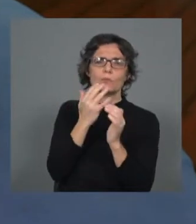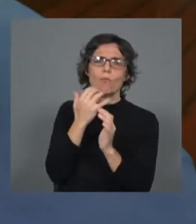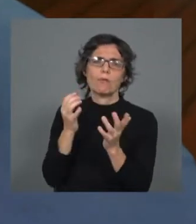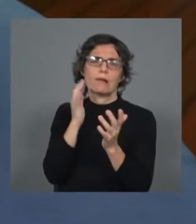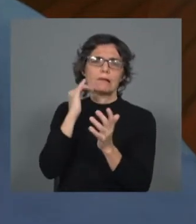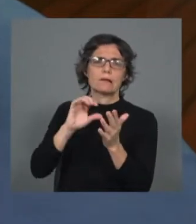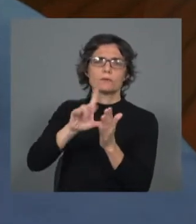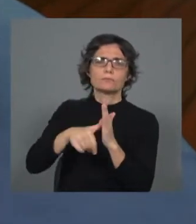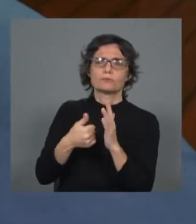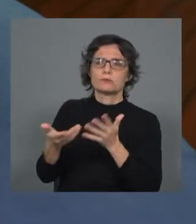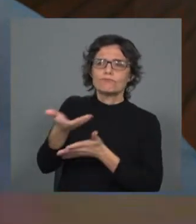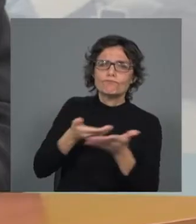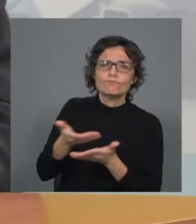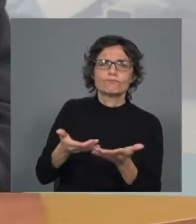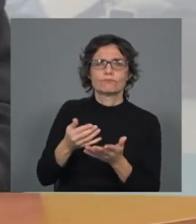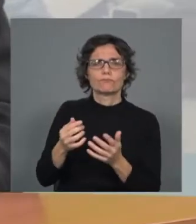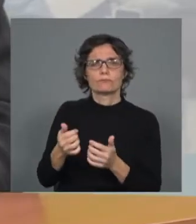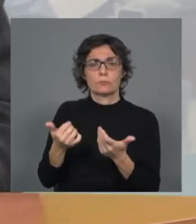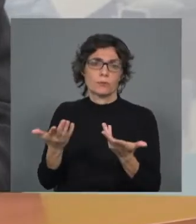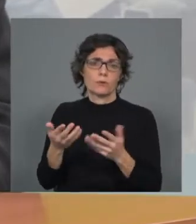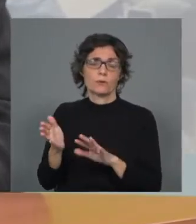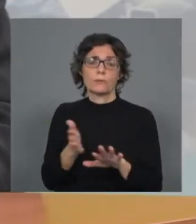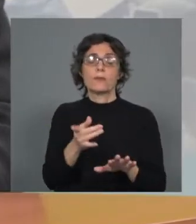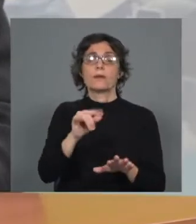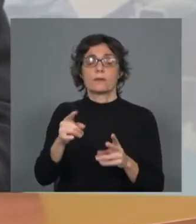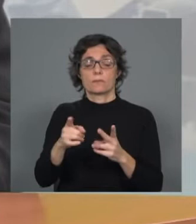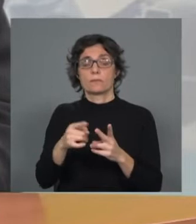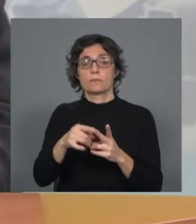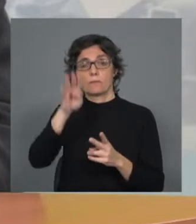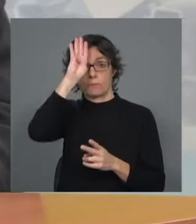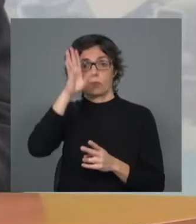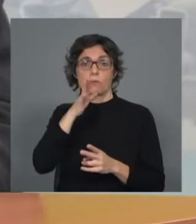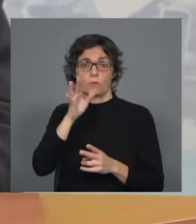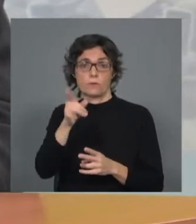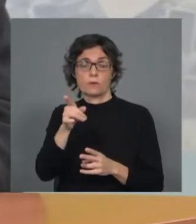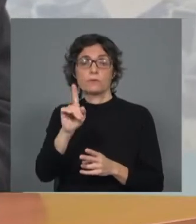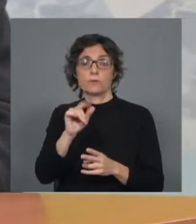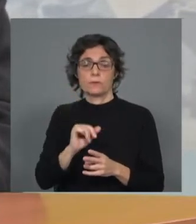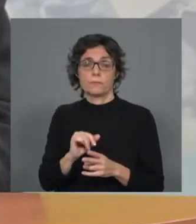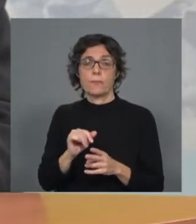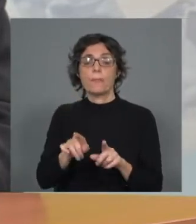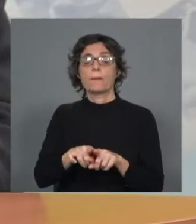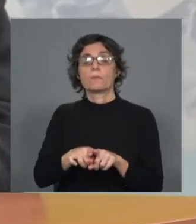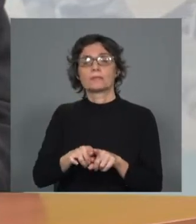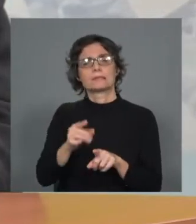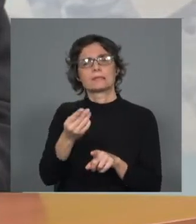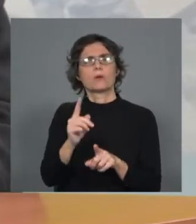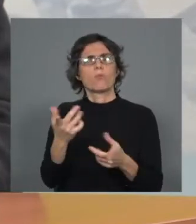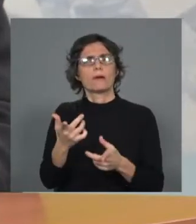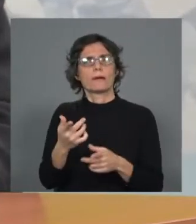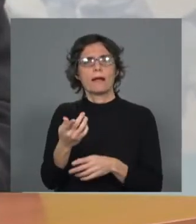compartilhados. Depois é importante que há uma expressão do Papa que diz que a política é uma forma iminente